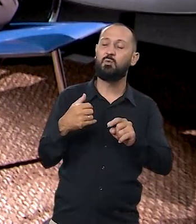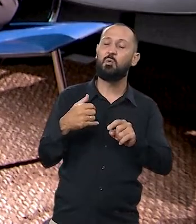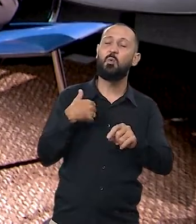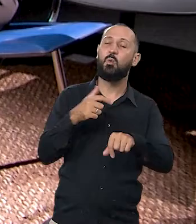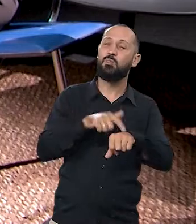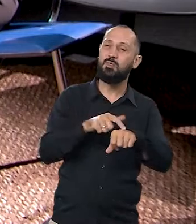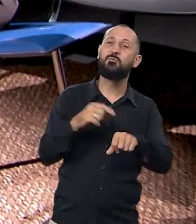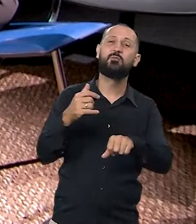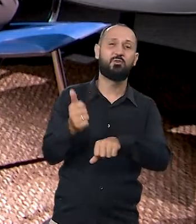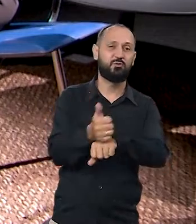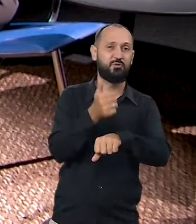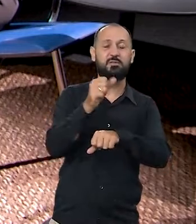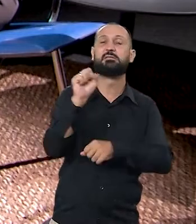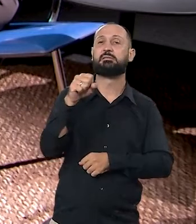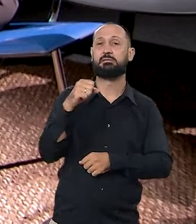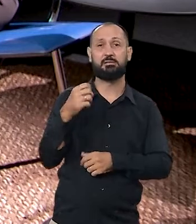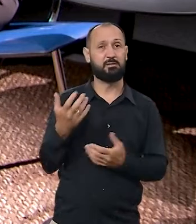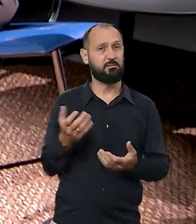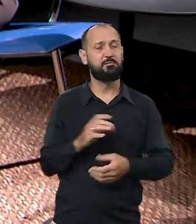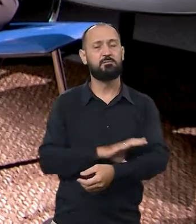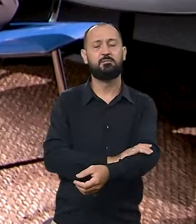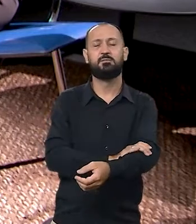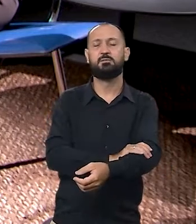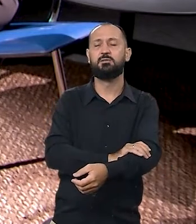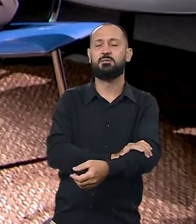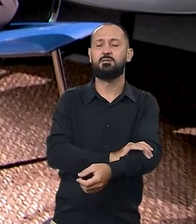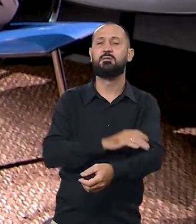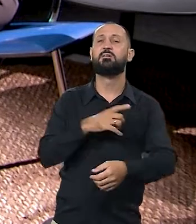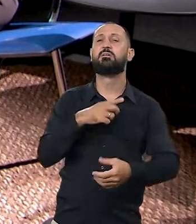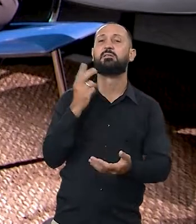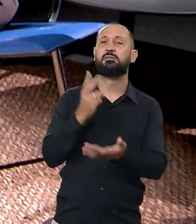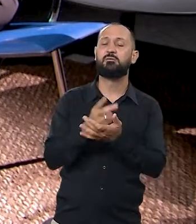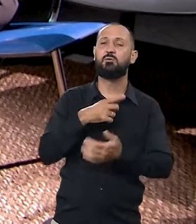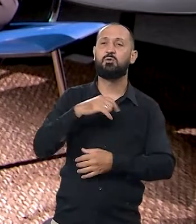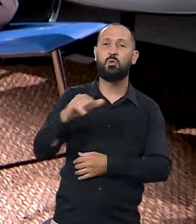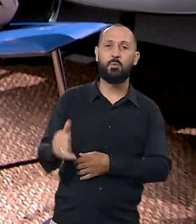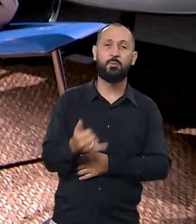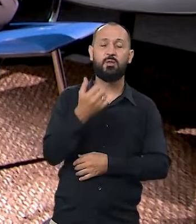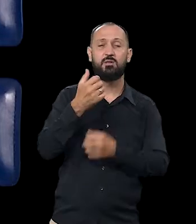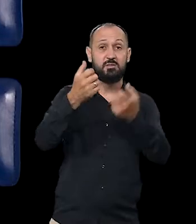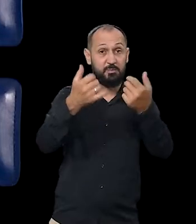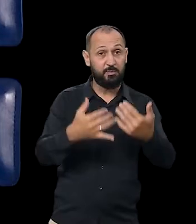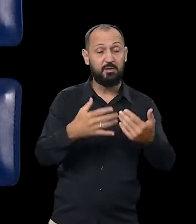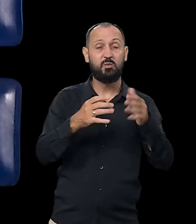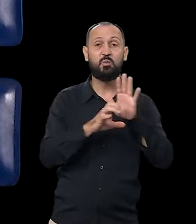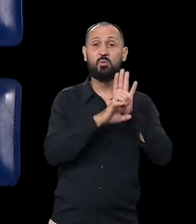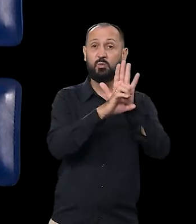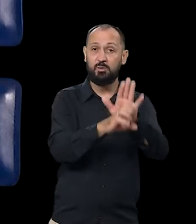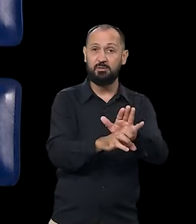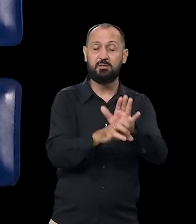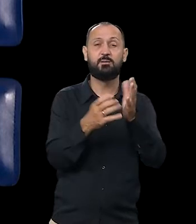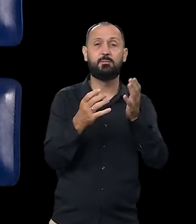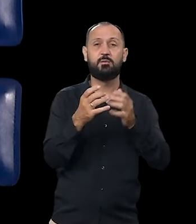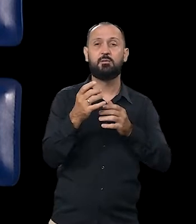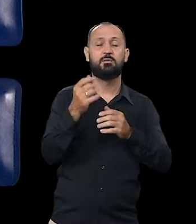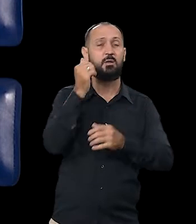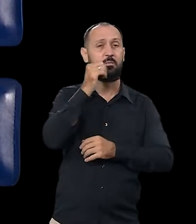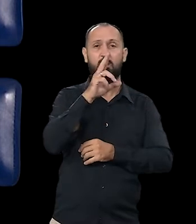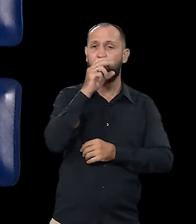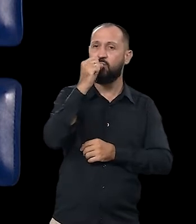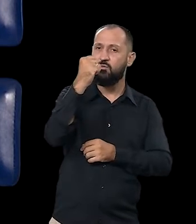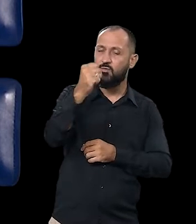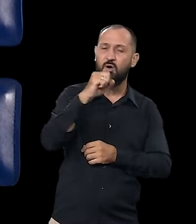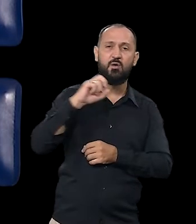muito tempo, né, com vocês, mas o tempo foi de muita qualidade. Sem dúvida nenhuma, todas as vezes que eu tenho oportunidade, eu referencio